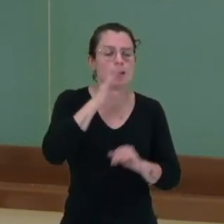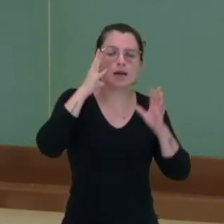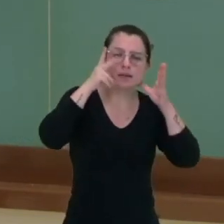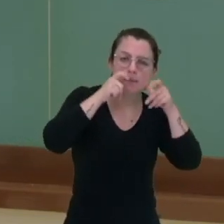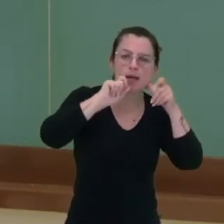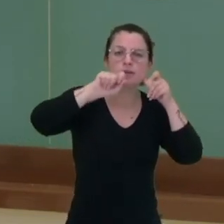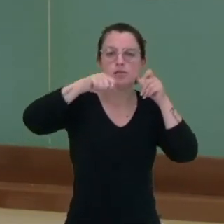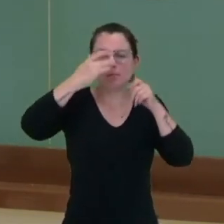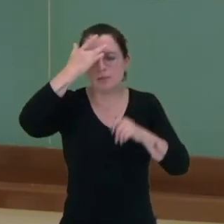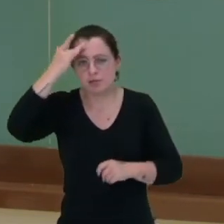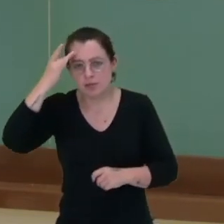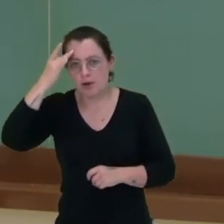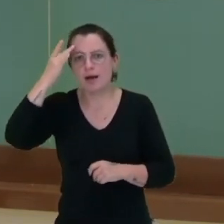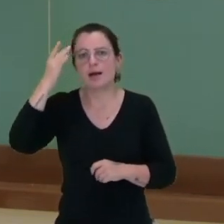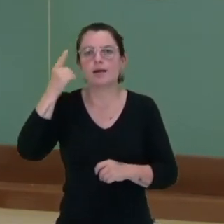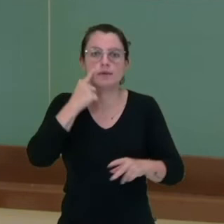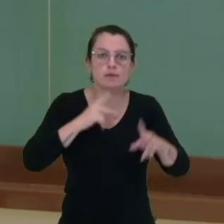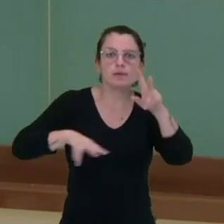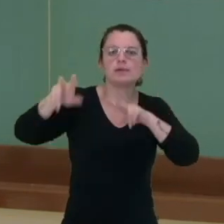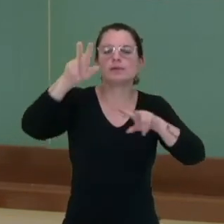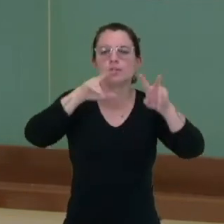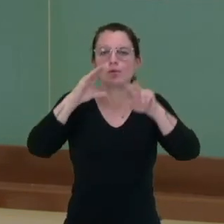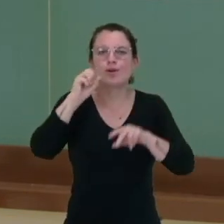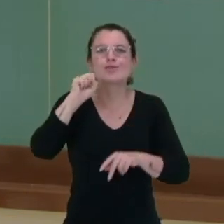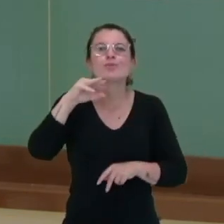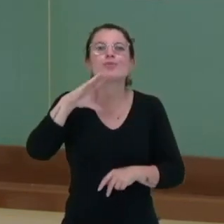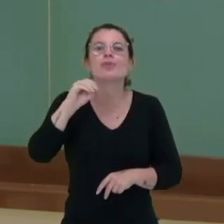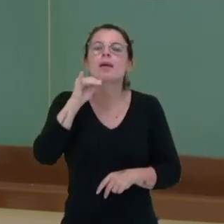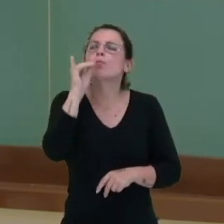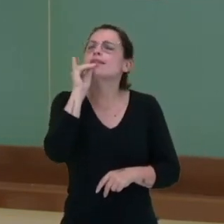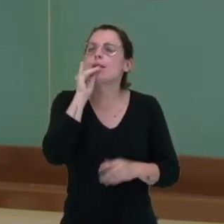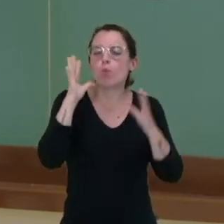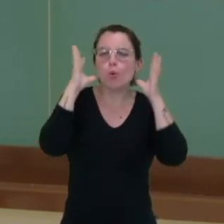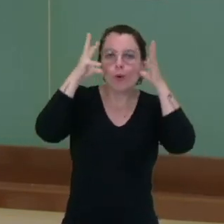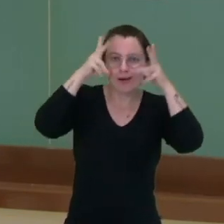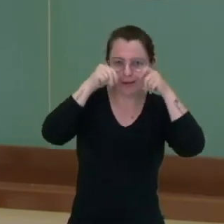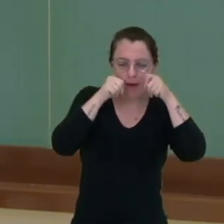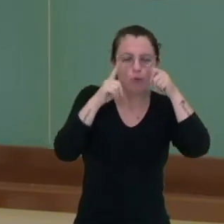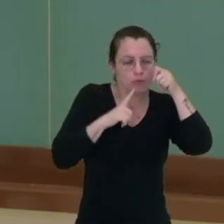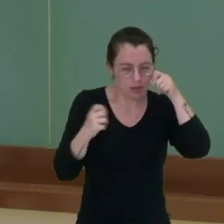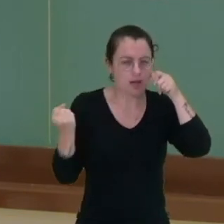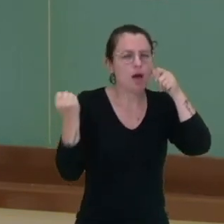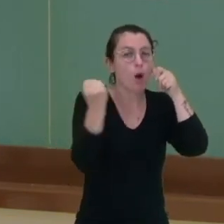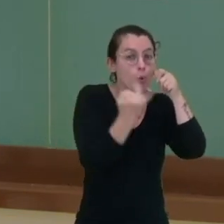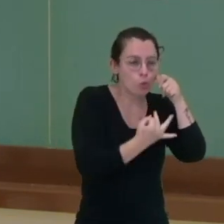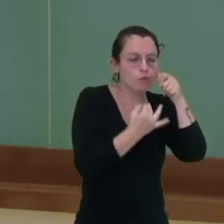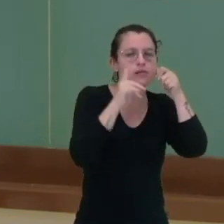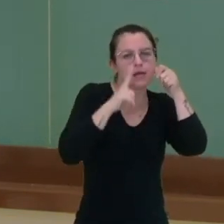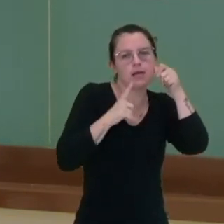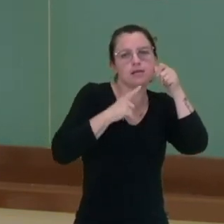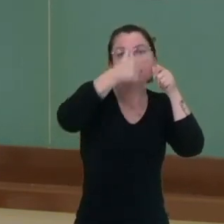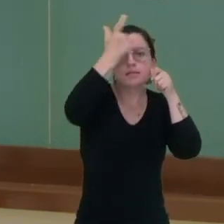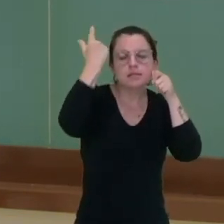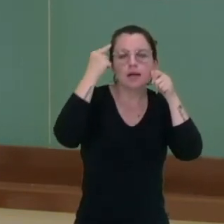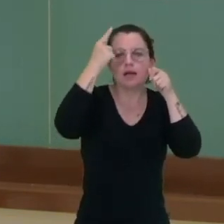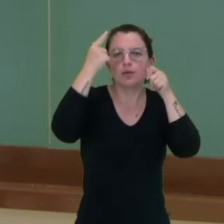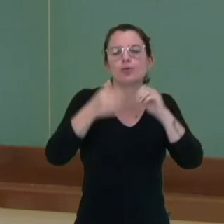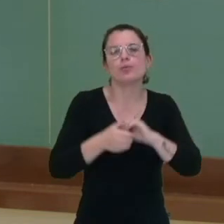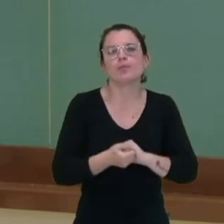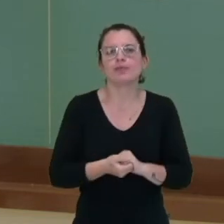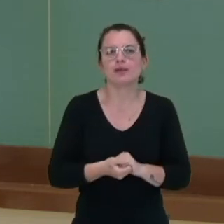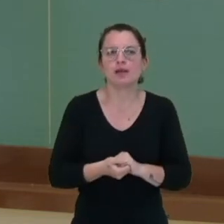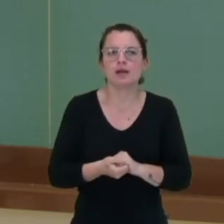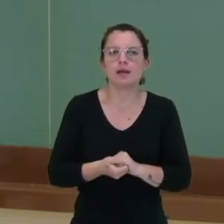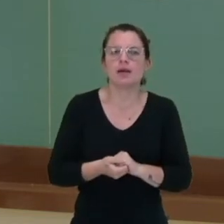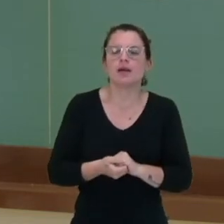de mundo. Então, alguns animais são sagrados na religiosidade afro-brasileira, outros são sagrados para o